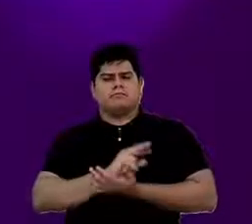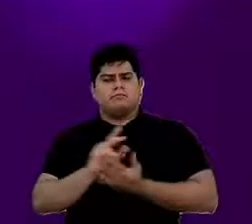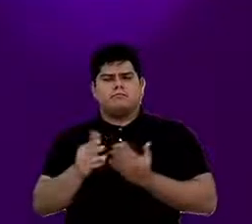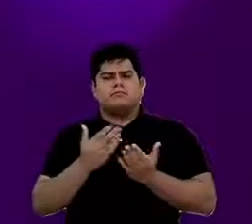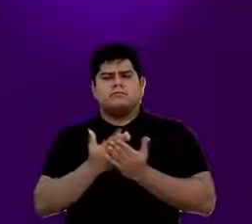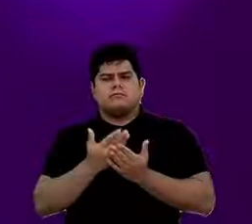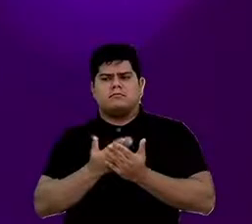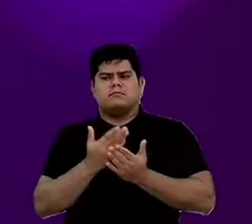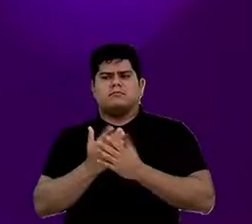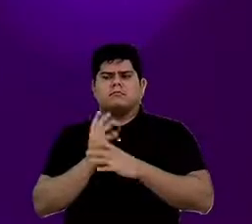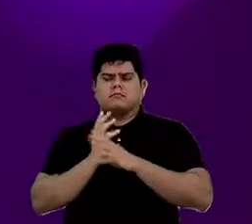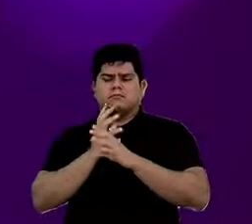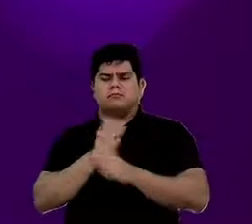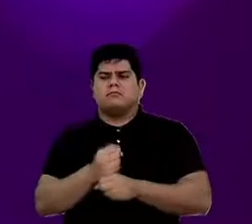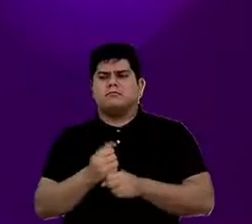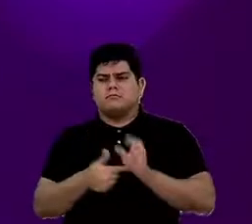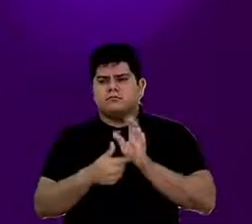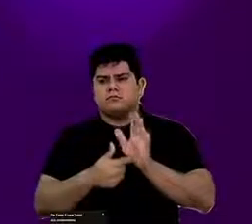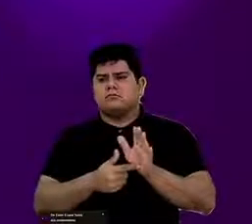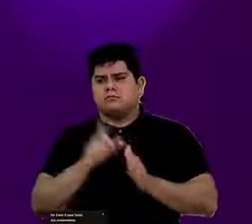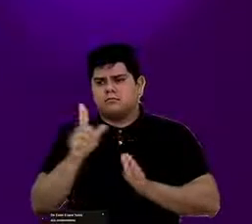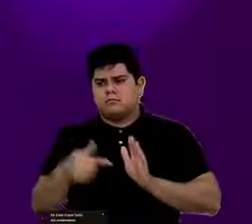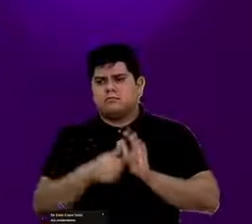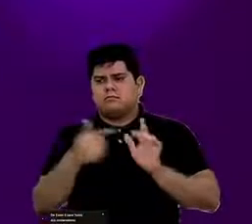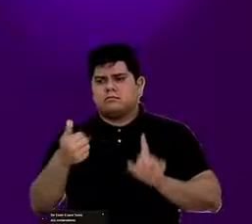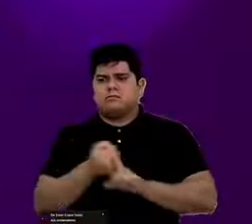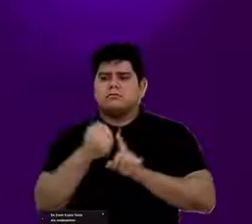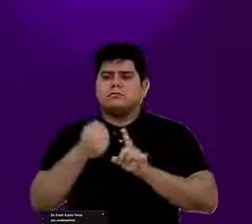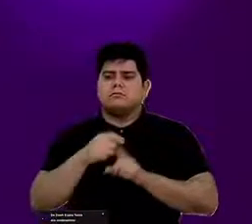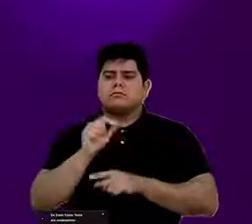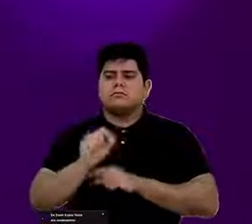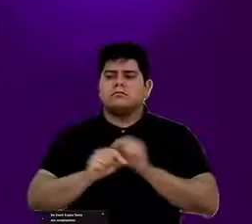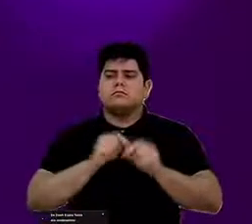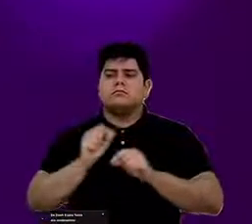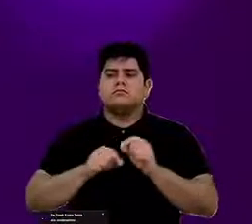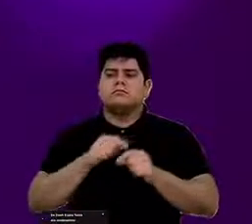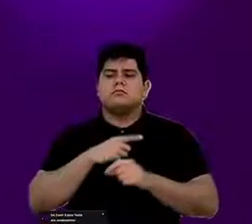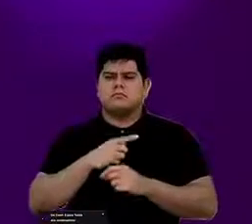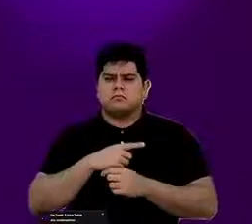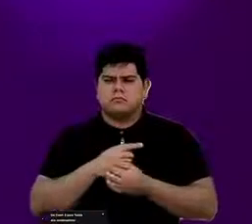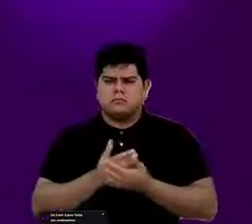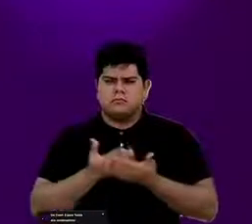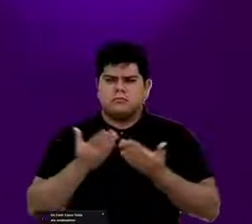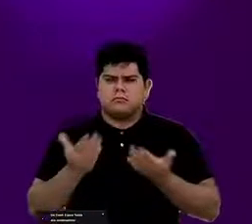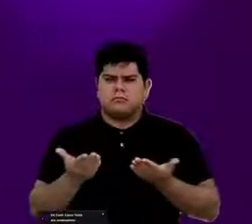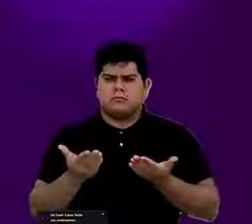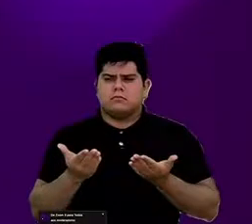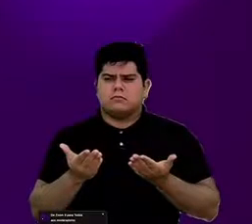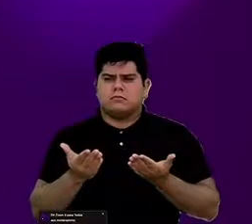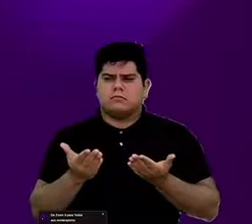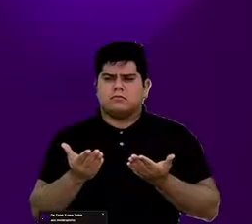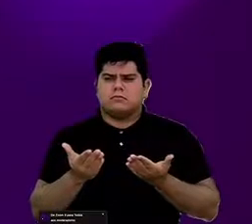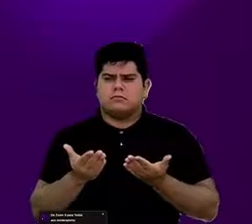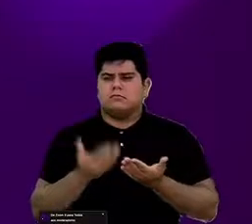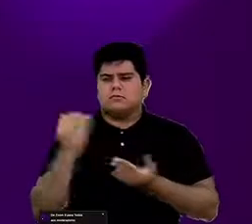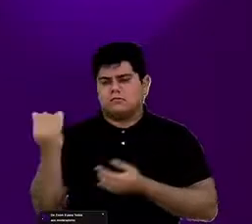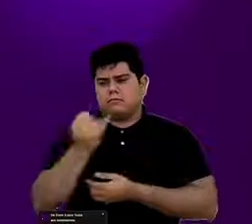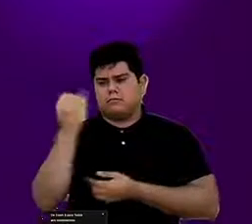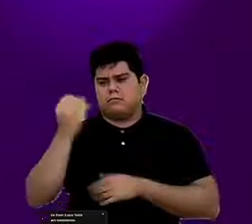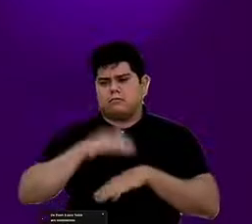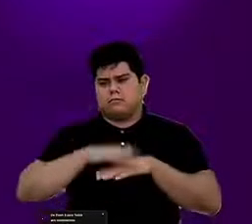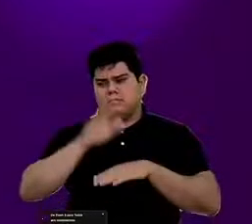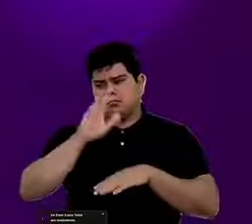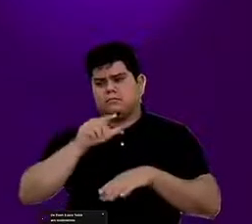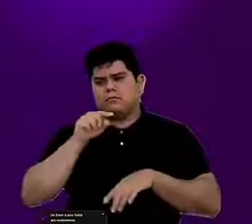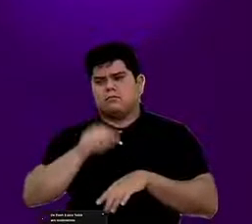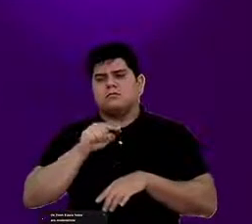estudos, revisões, etc., mostrando o impacto prognóstico da insuficiência tricúspide mais importante, pelo menos